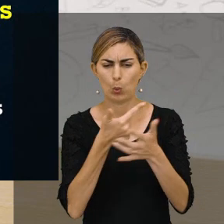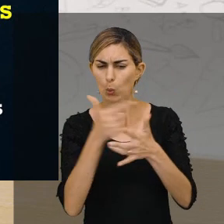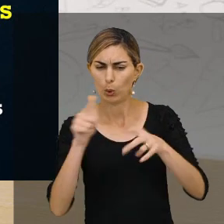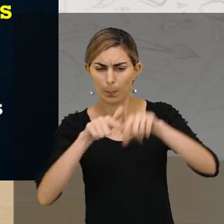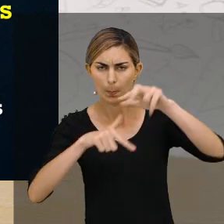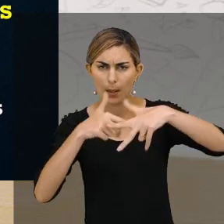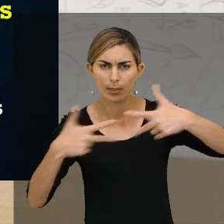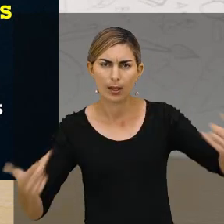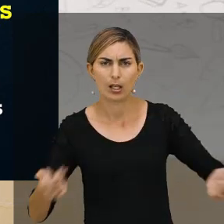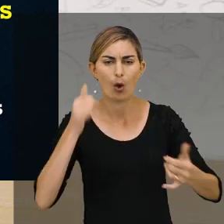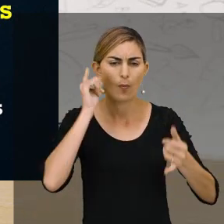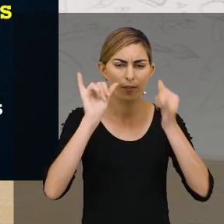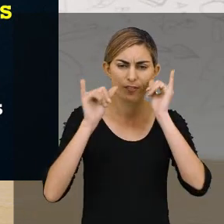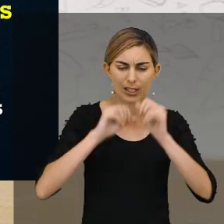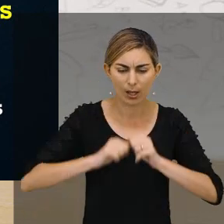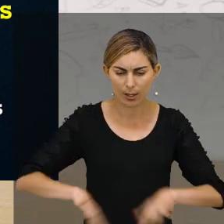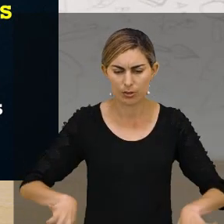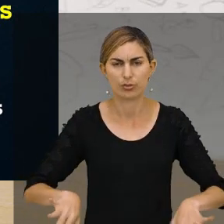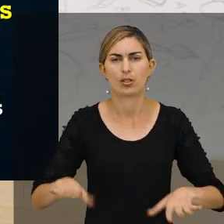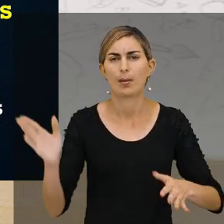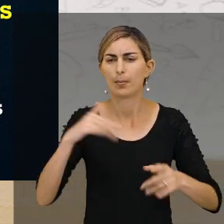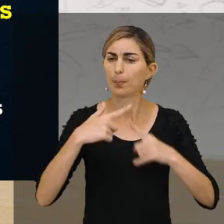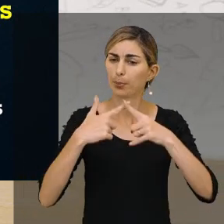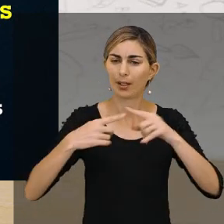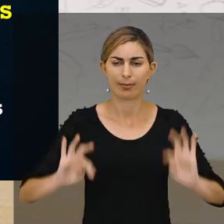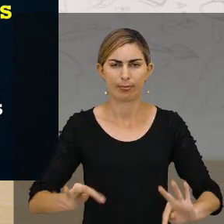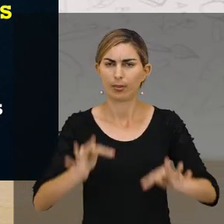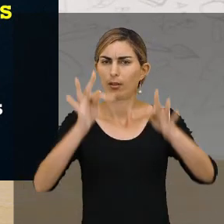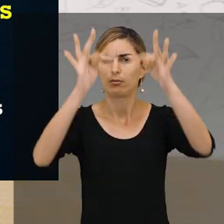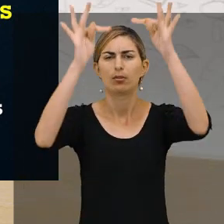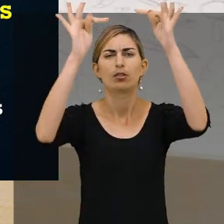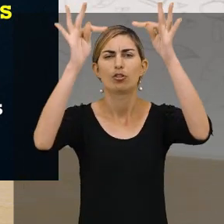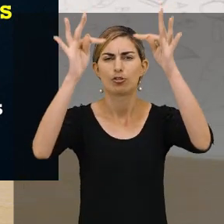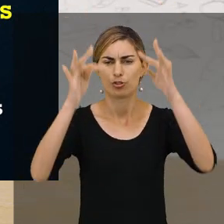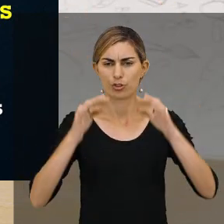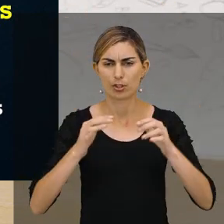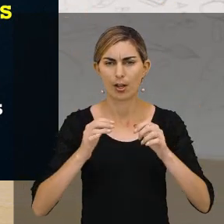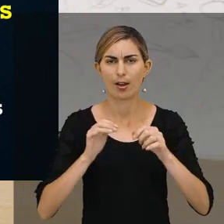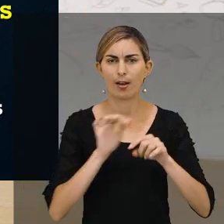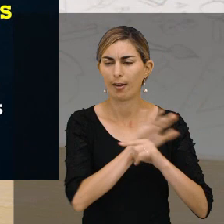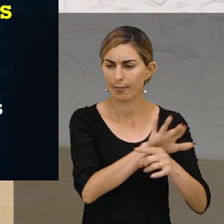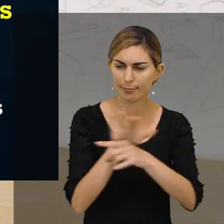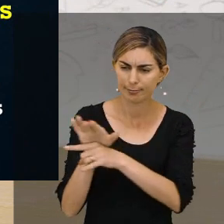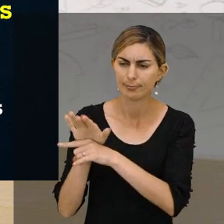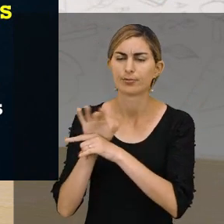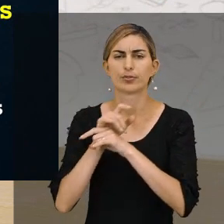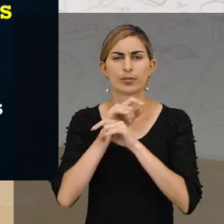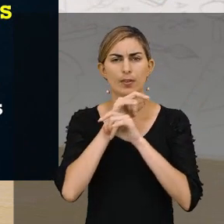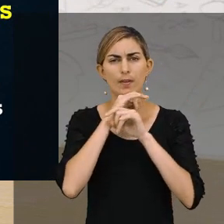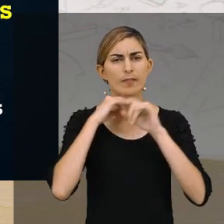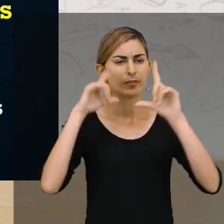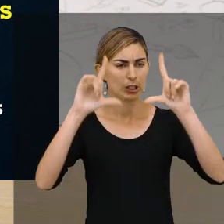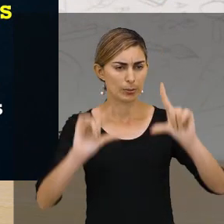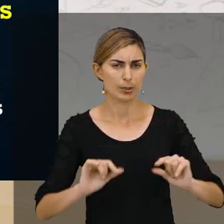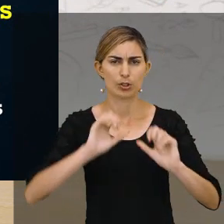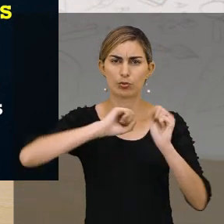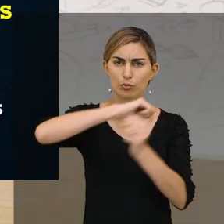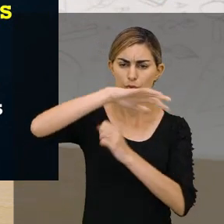outros materiais. É trazer, através da tecnologia, a questão da sensibilização